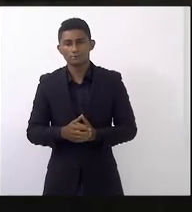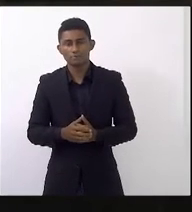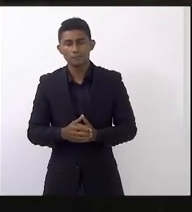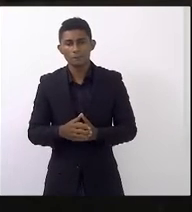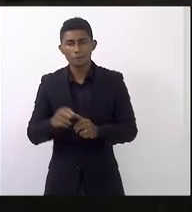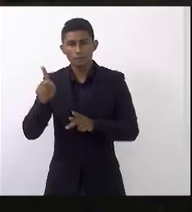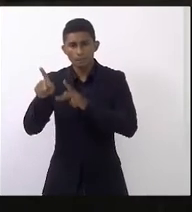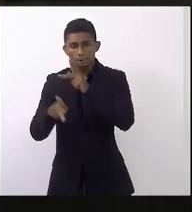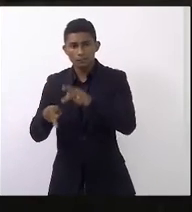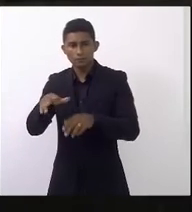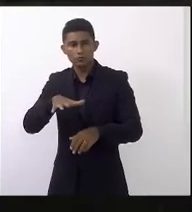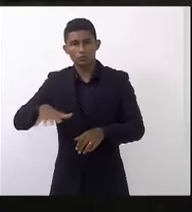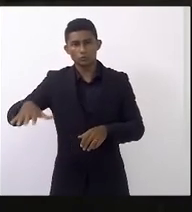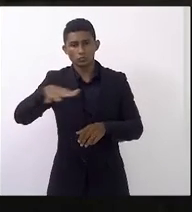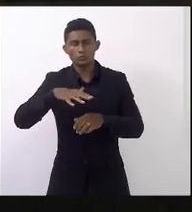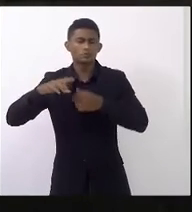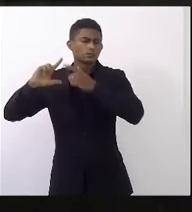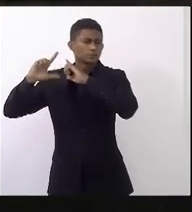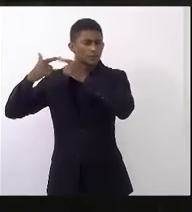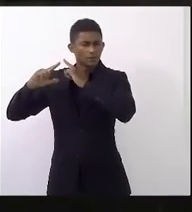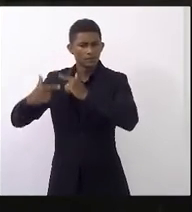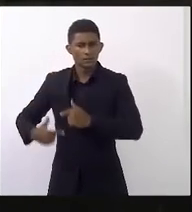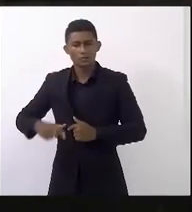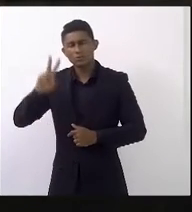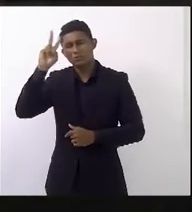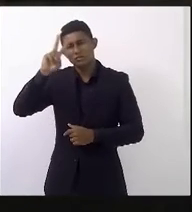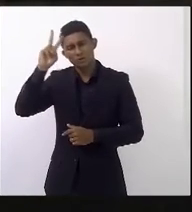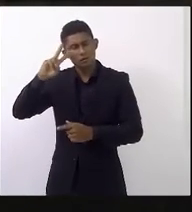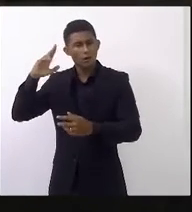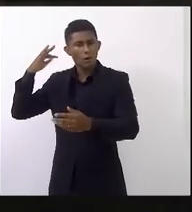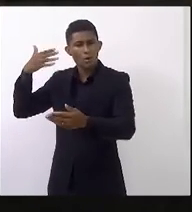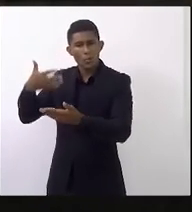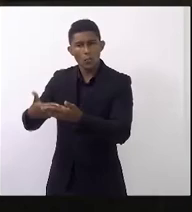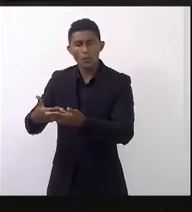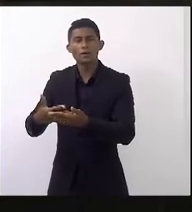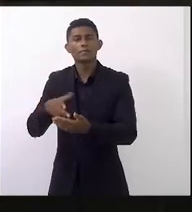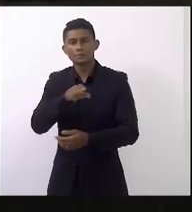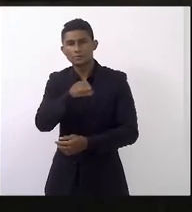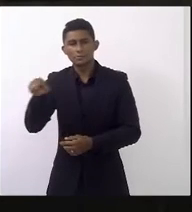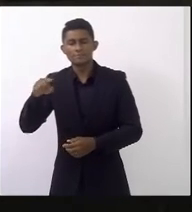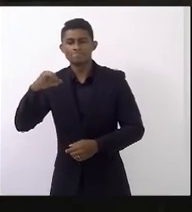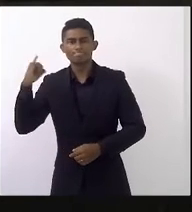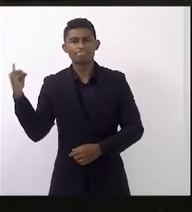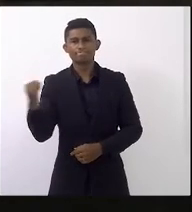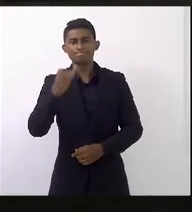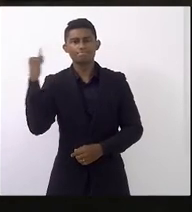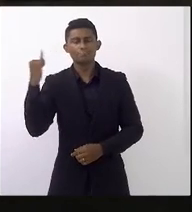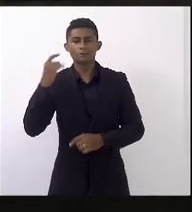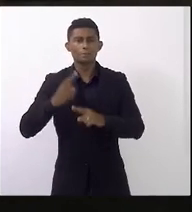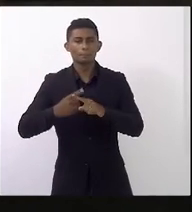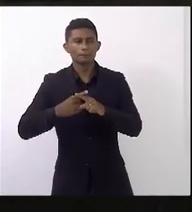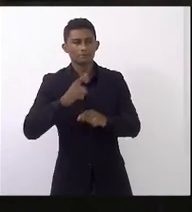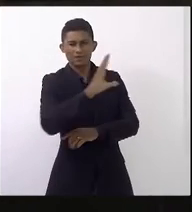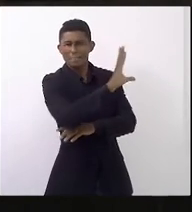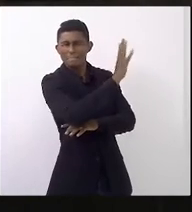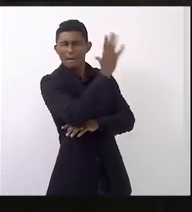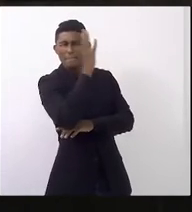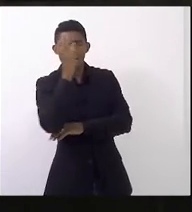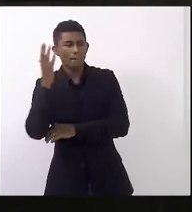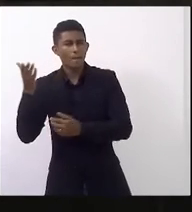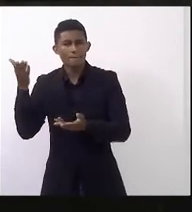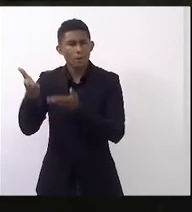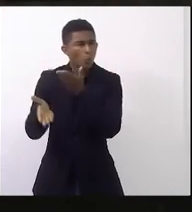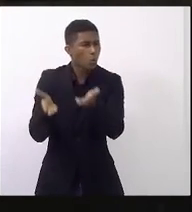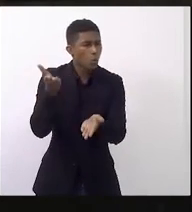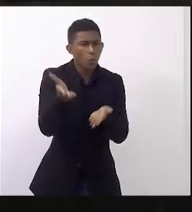povos tradicionais, historicamente, têm um papel importante na luta pela preservação do meio ambiente, e é justamente